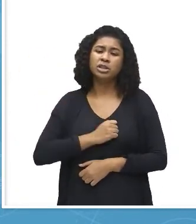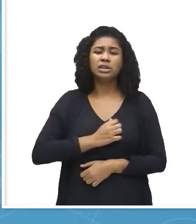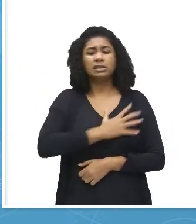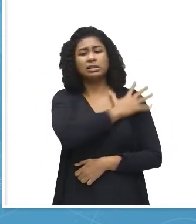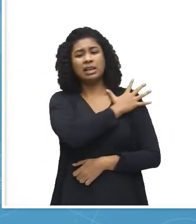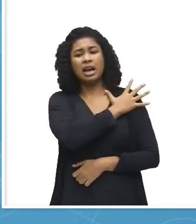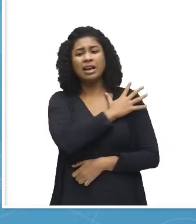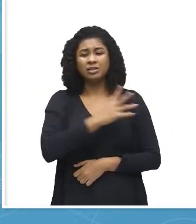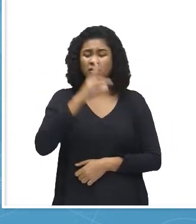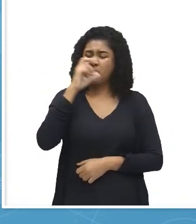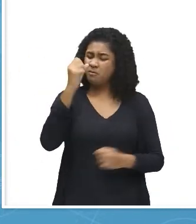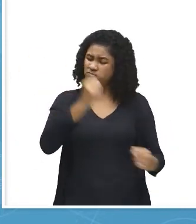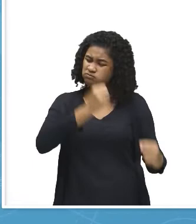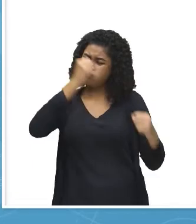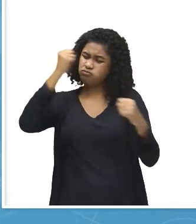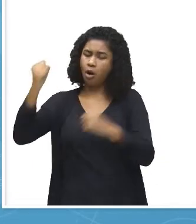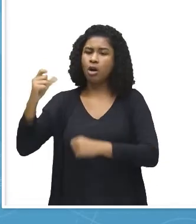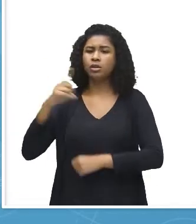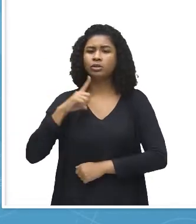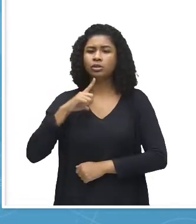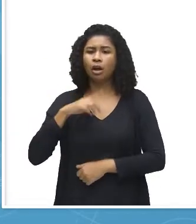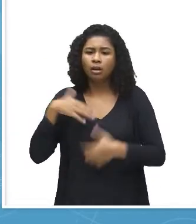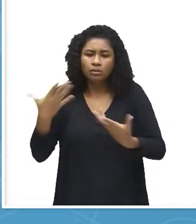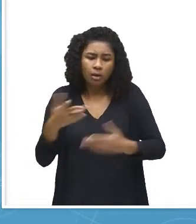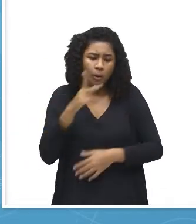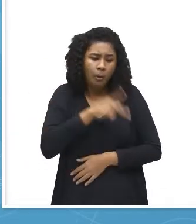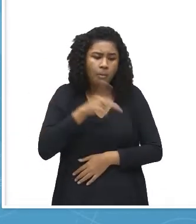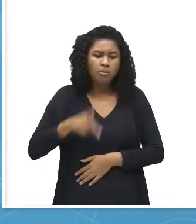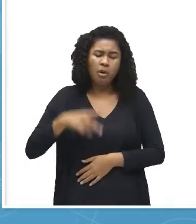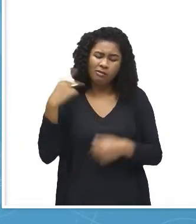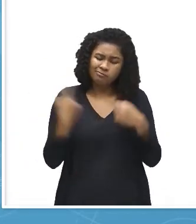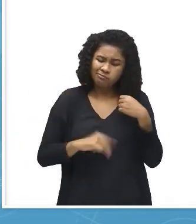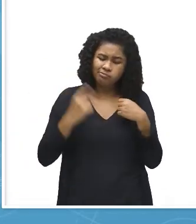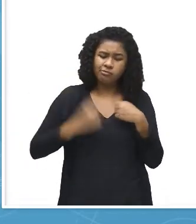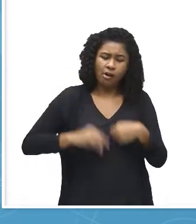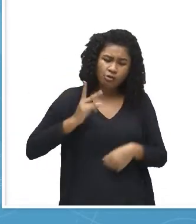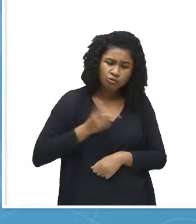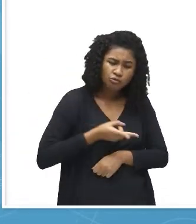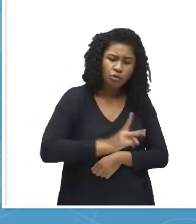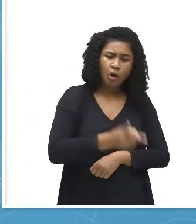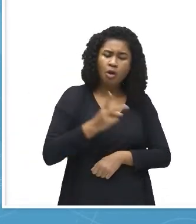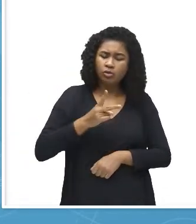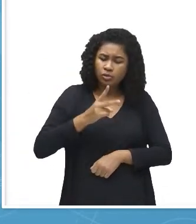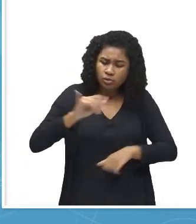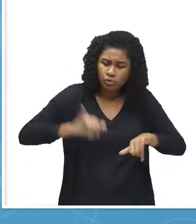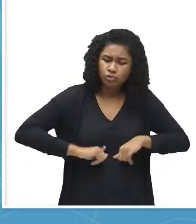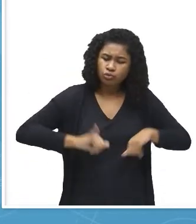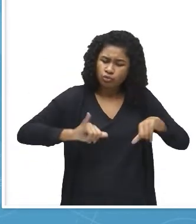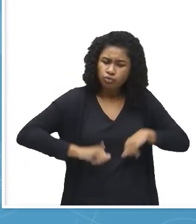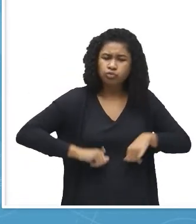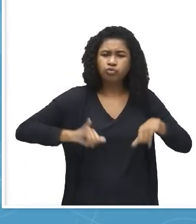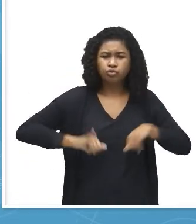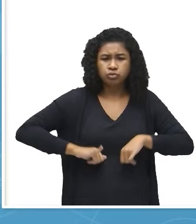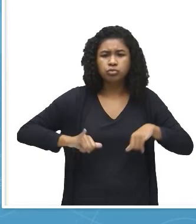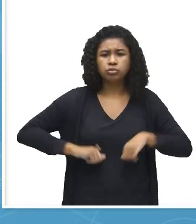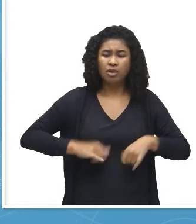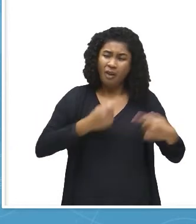e continuavam a ser explorados cada vez mais e mais por essa potência imperialista, digamos